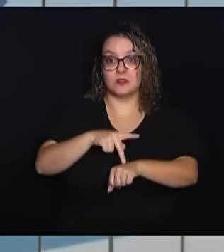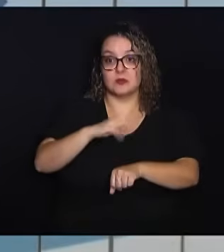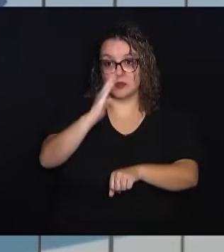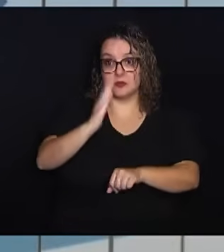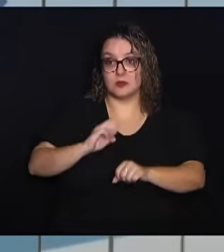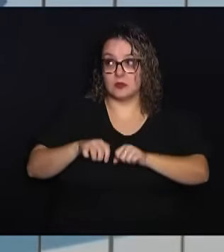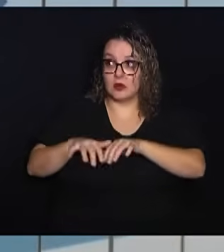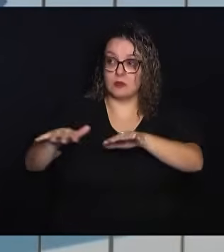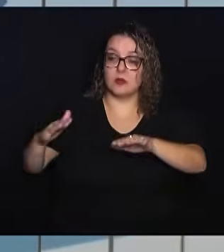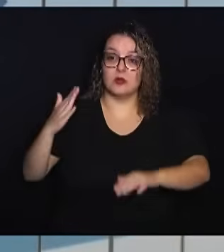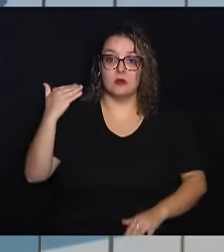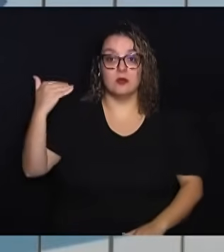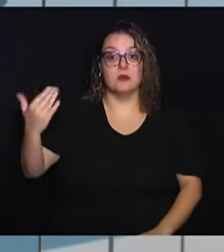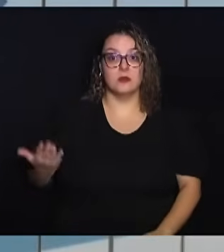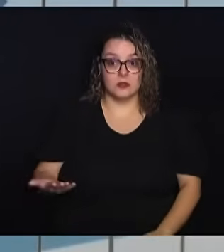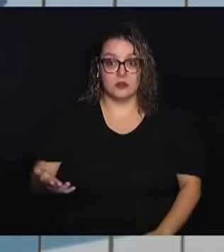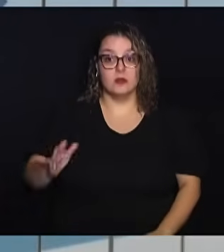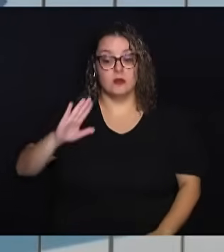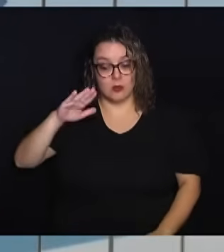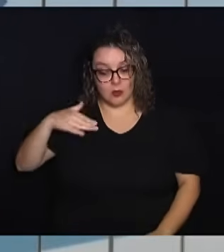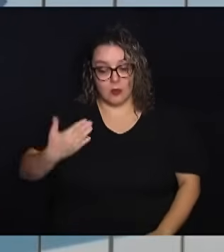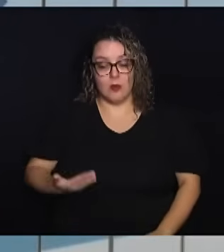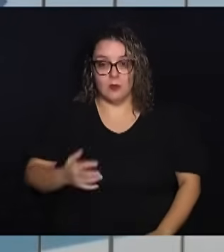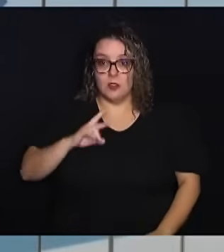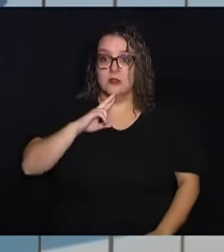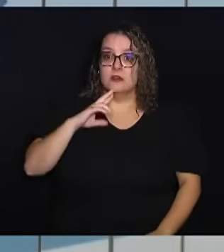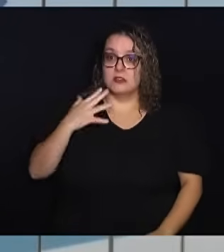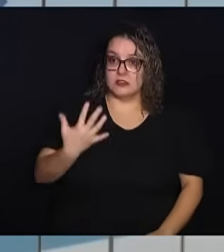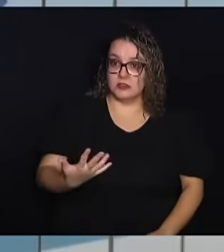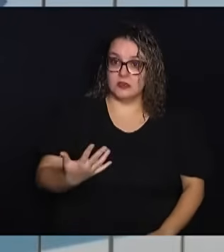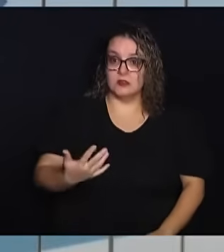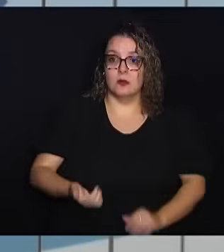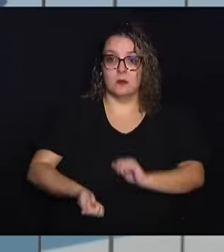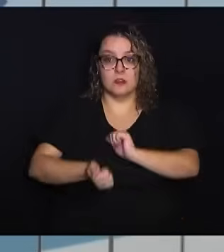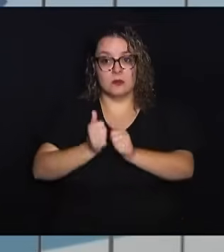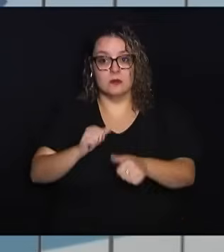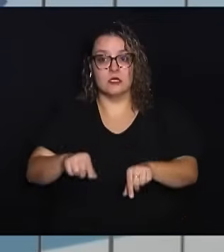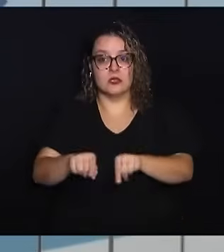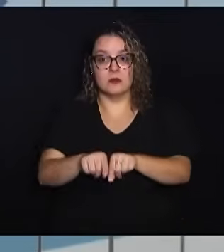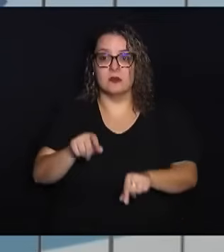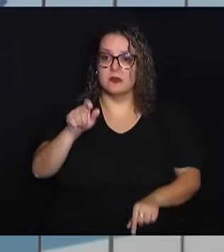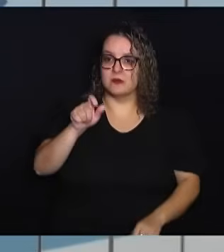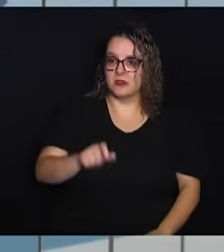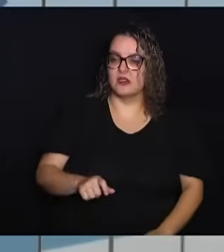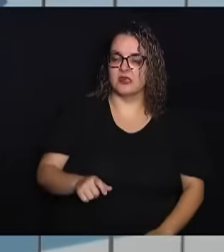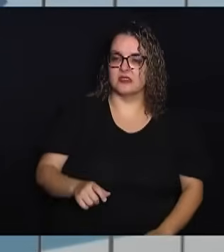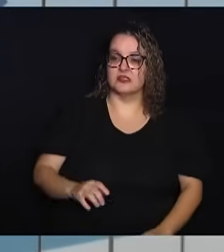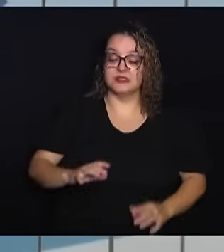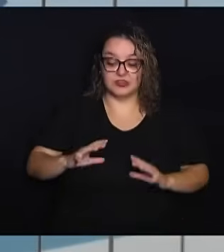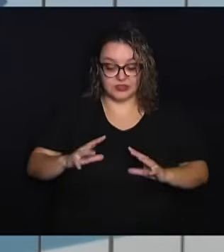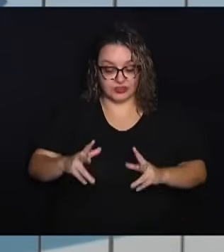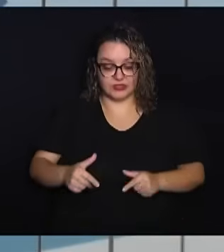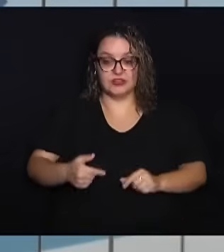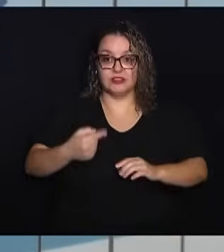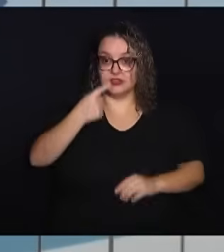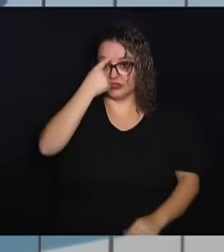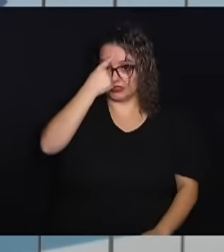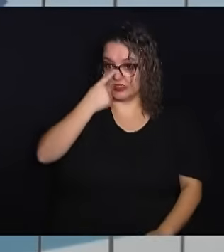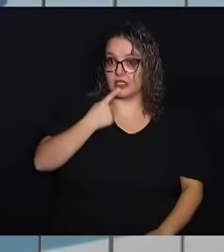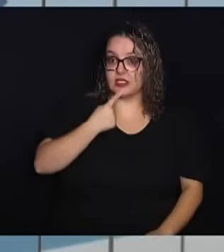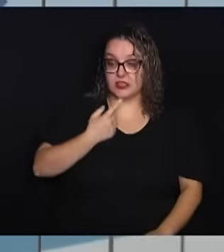honra, além dos resultados como esportista, mas uma pessoa de integridade, de caráter,